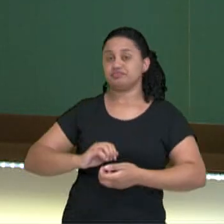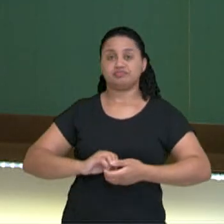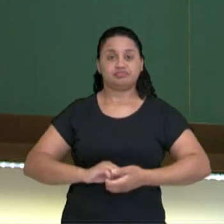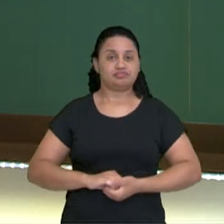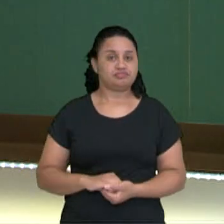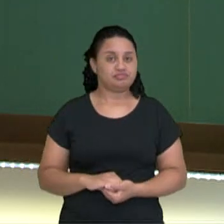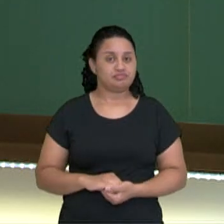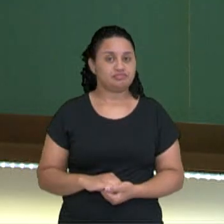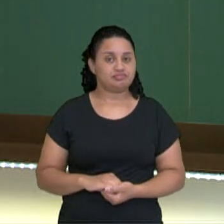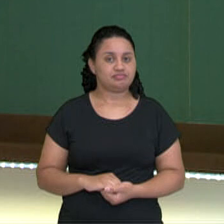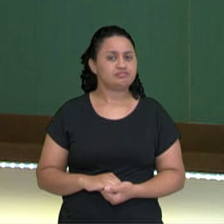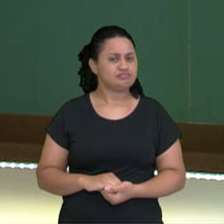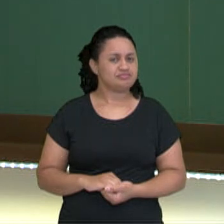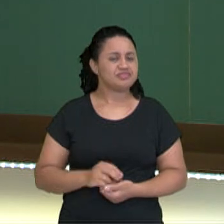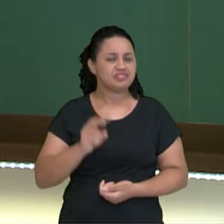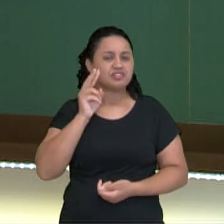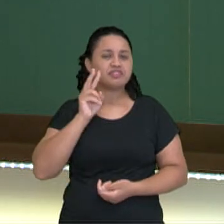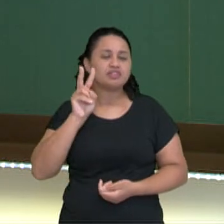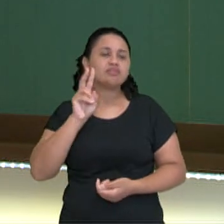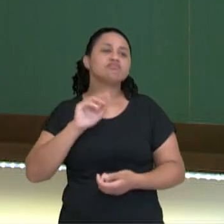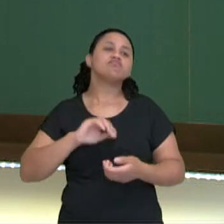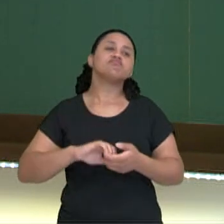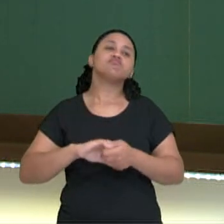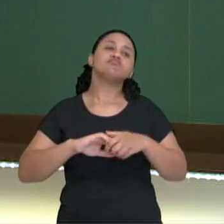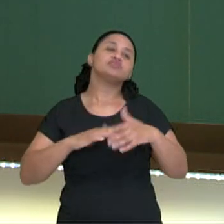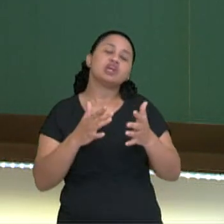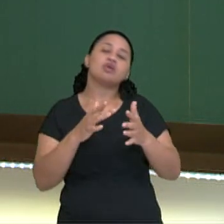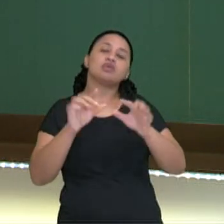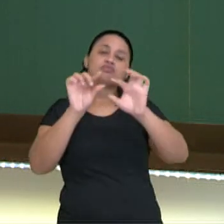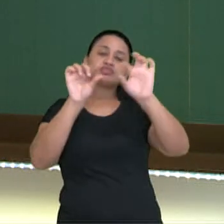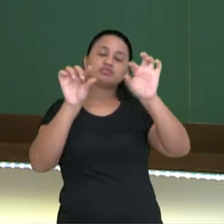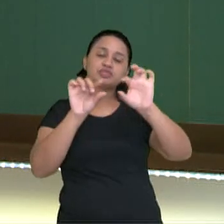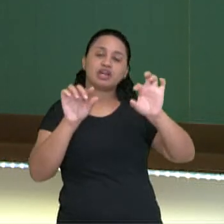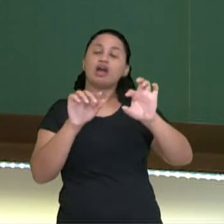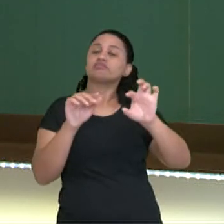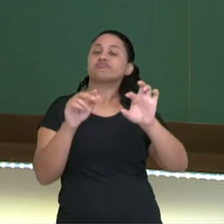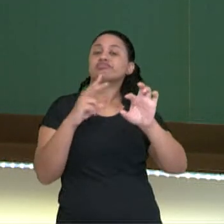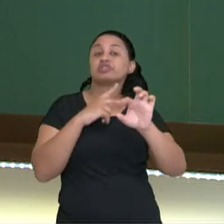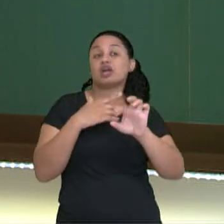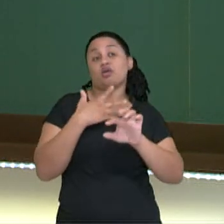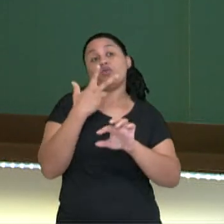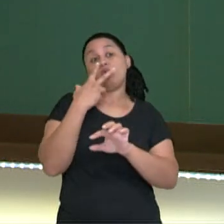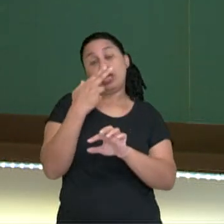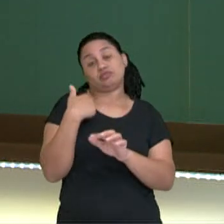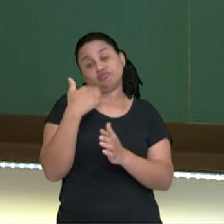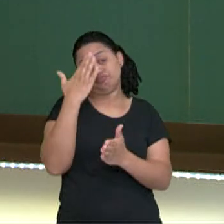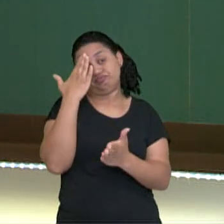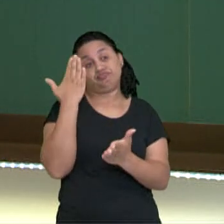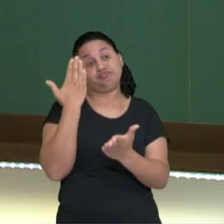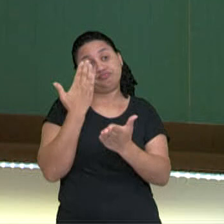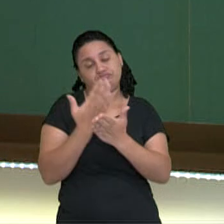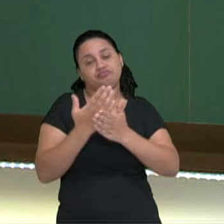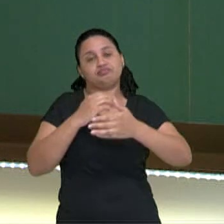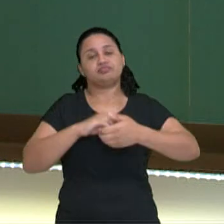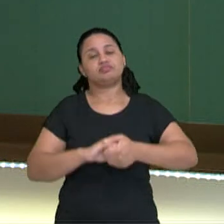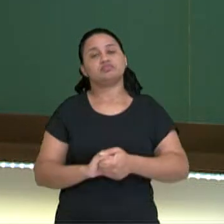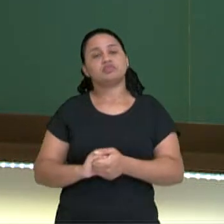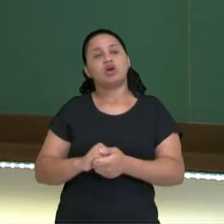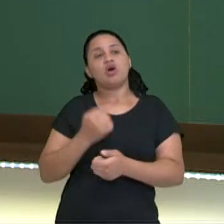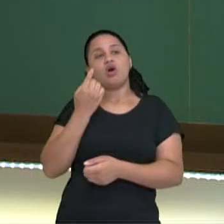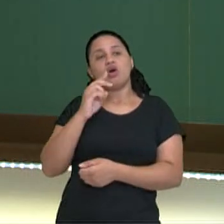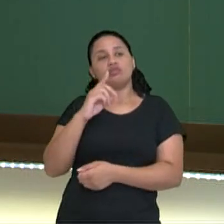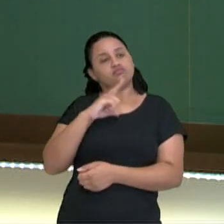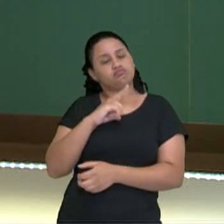Então, pessoalmente eu acho, eu acredito. I'm sure, I'm certain. Eu tenho certeza, eu estou